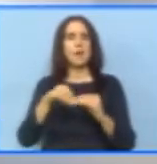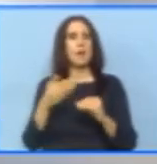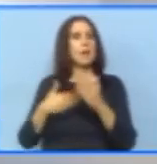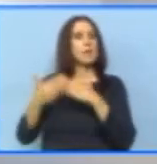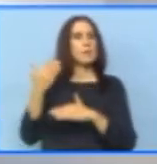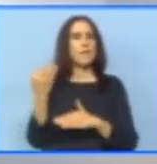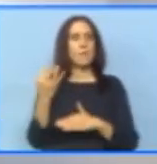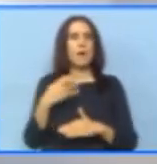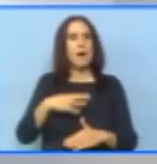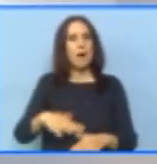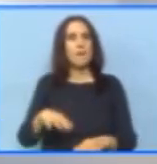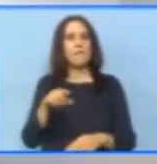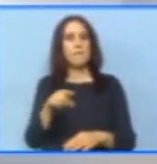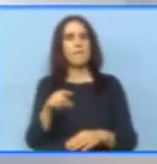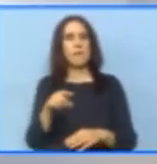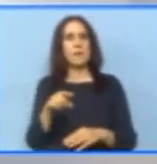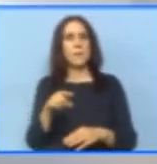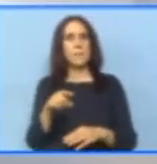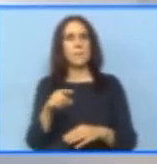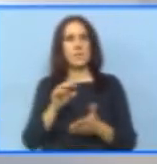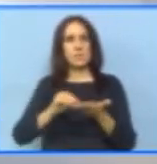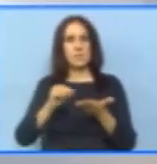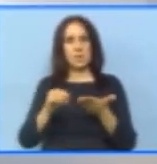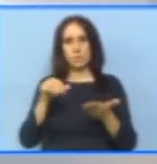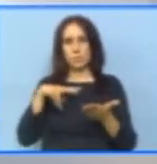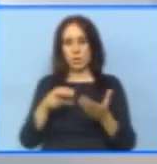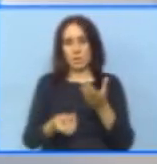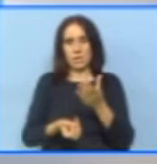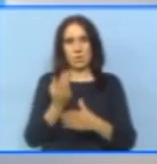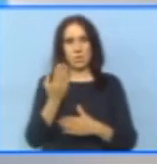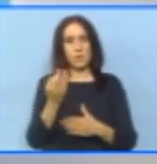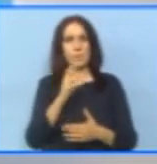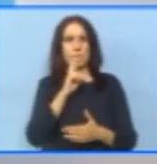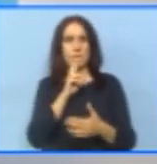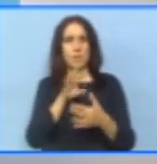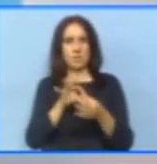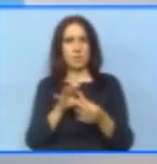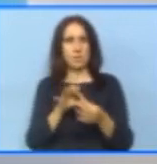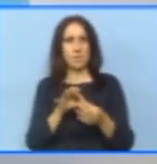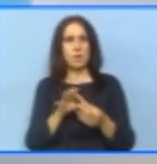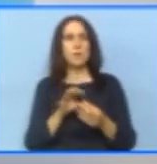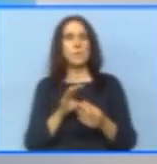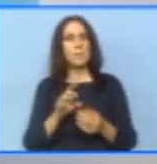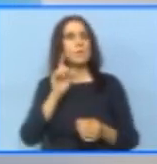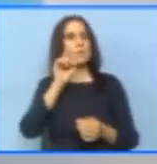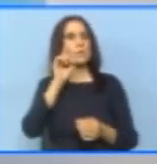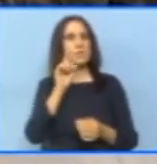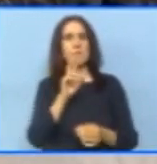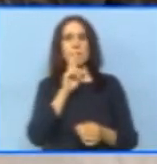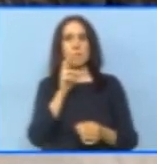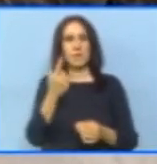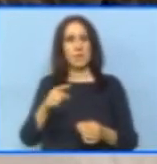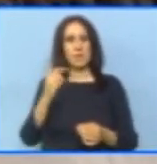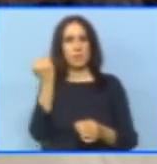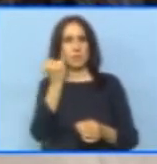altura, assinalar, fazer esta inauguração deste secretariado em Portugal, exatamente com Fátima, pela importância que Fátima tem na